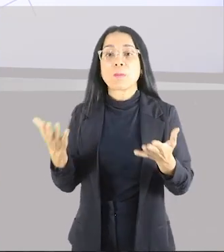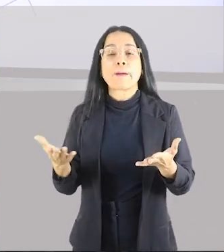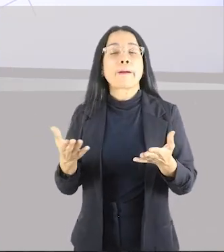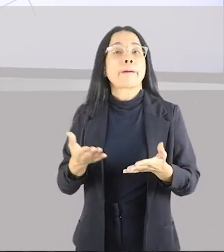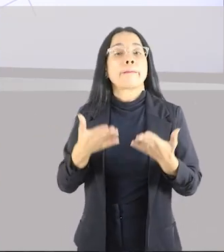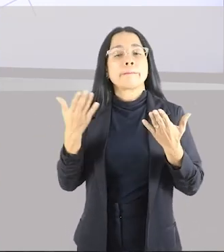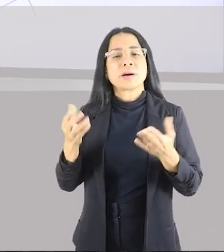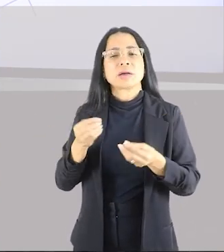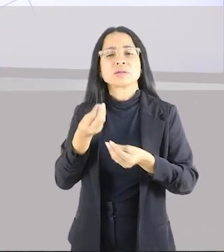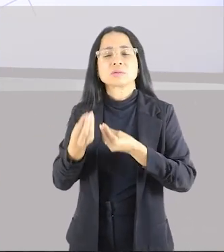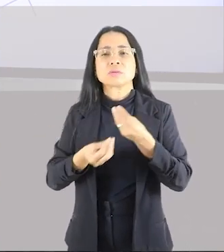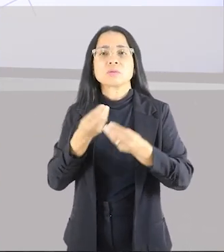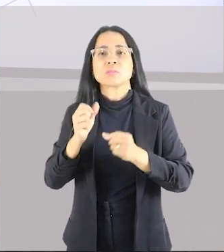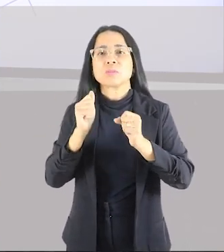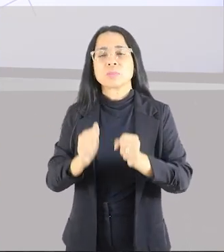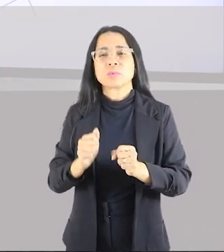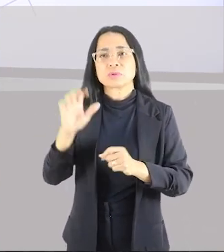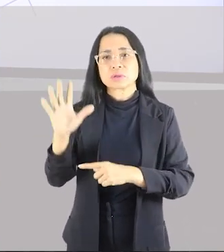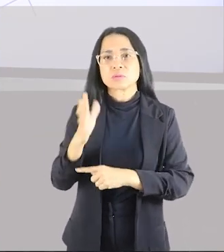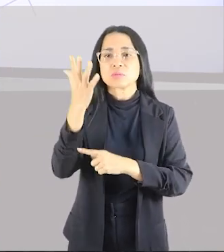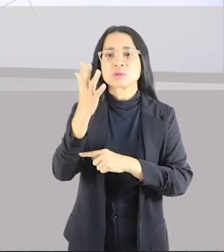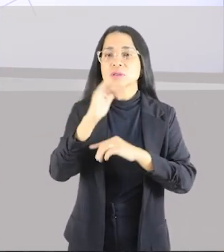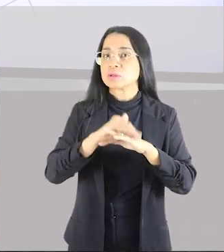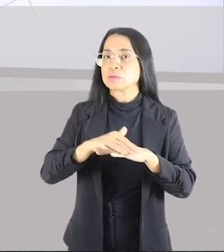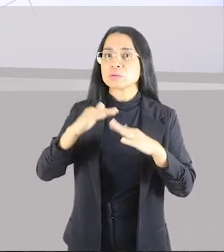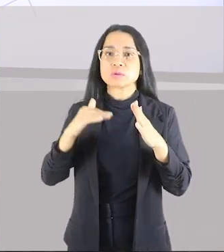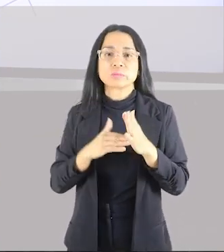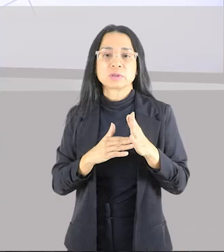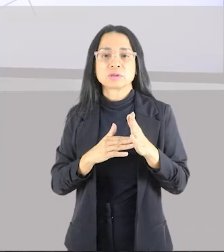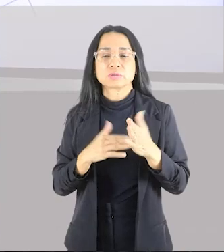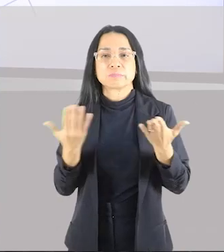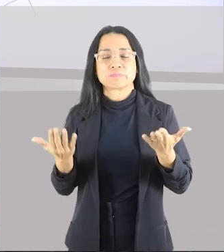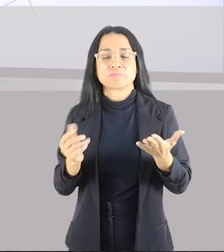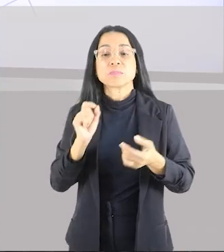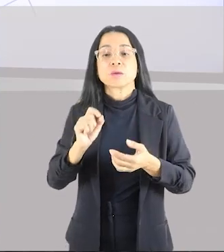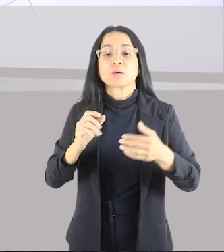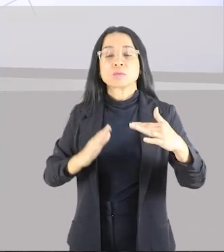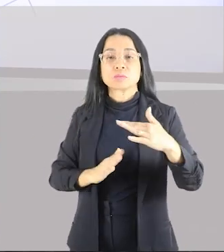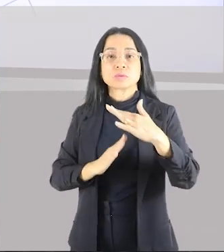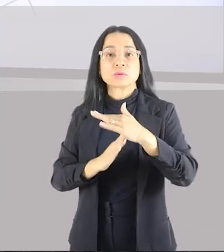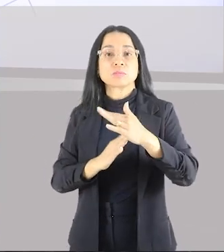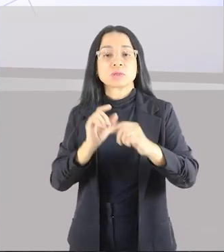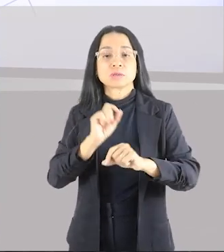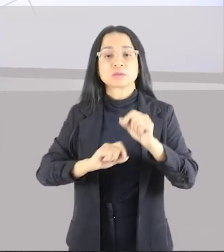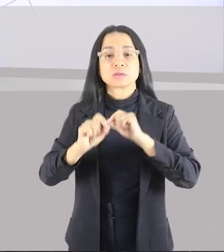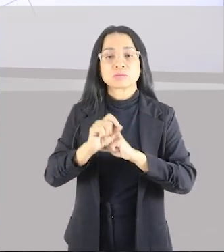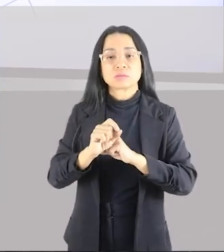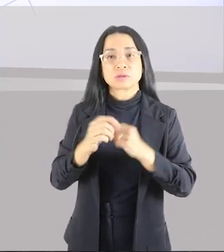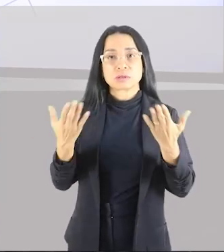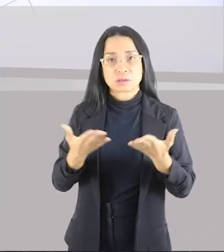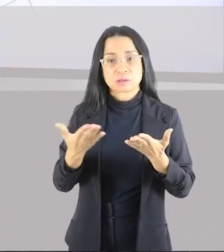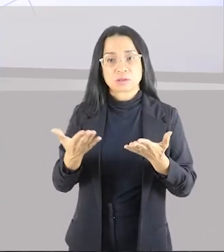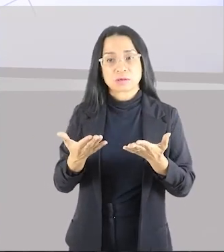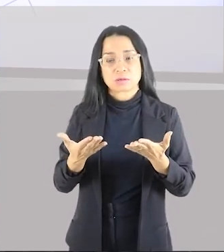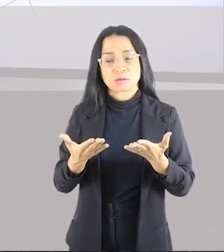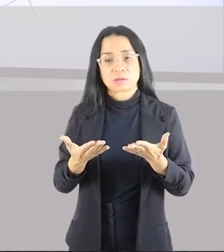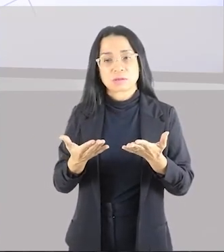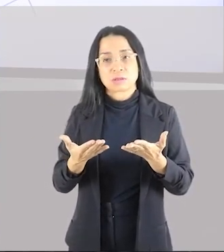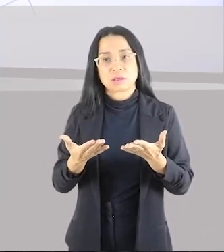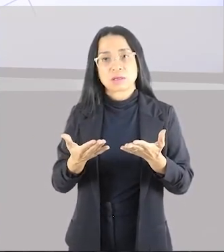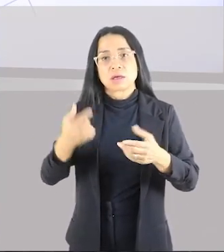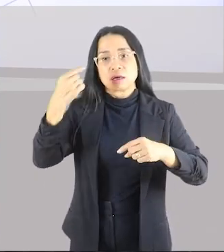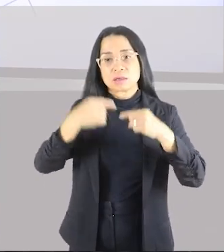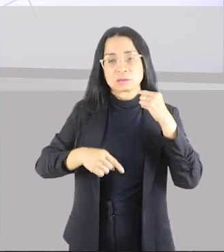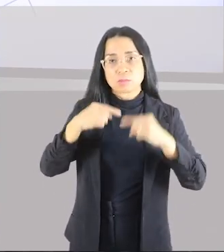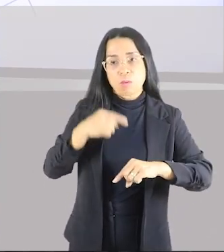de maneira integral e de maneira plena? Um dos obstáculos para esse sentido são as atuais